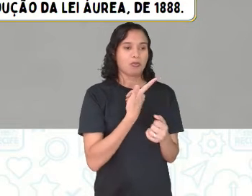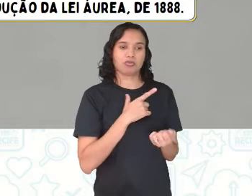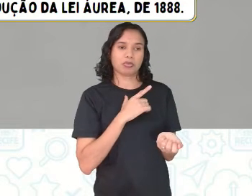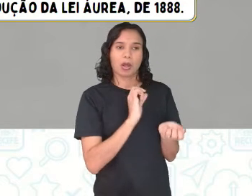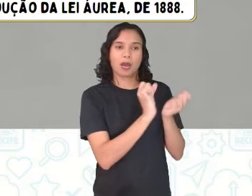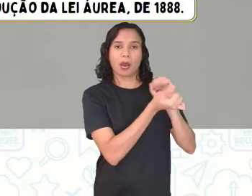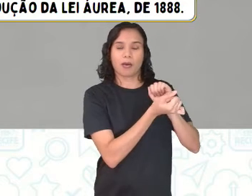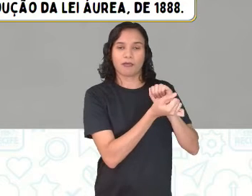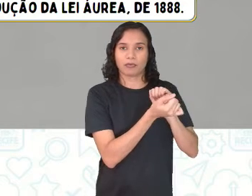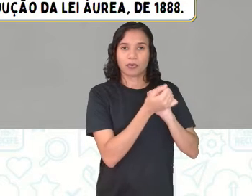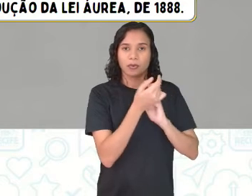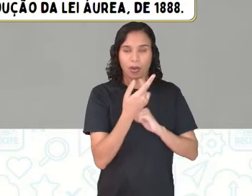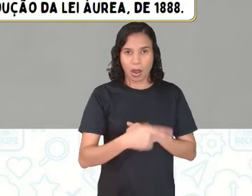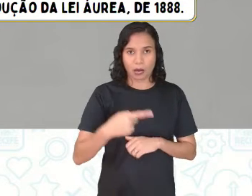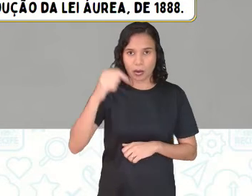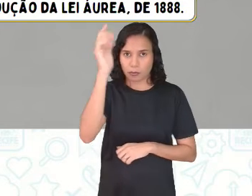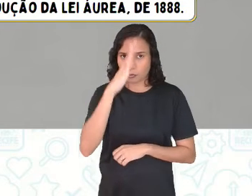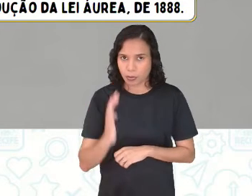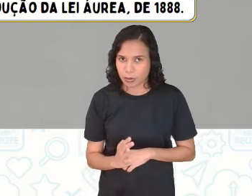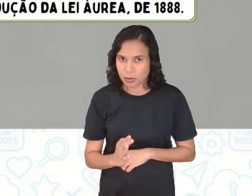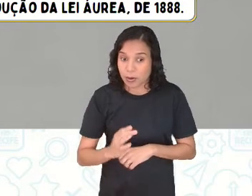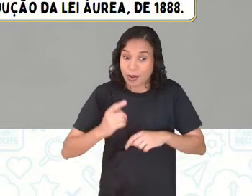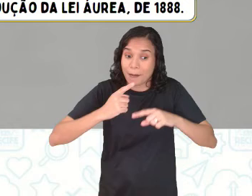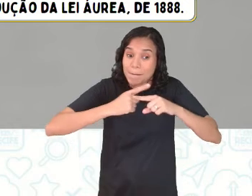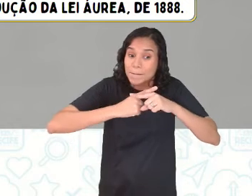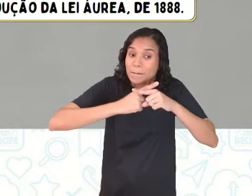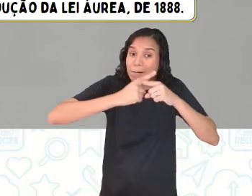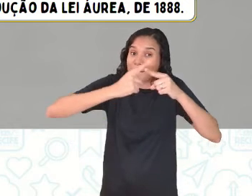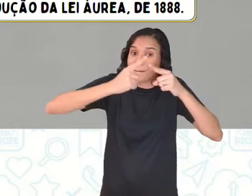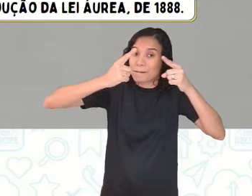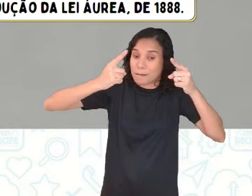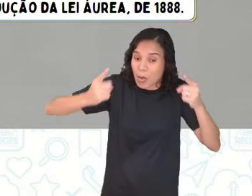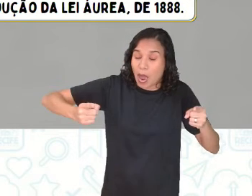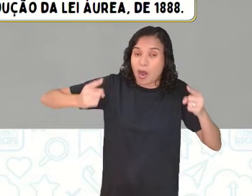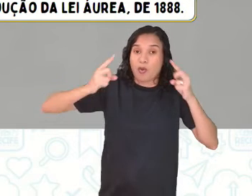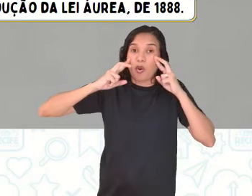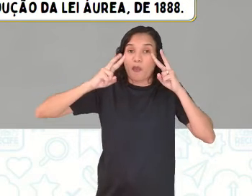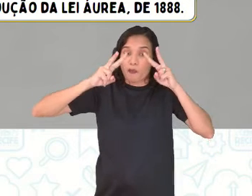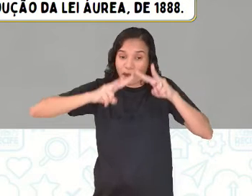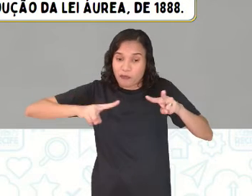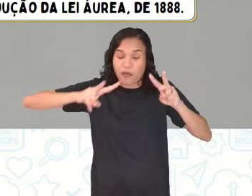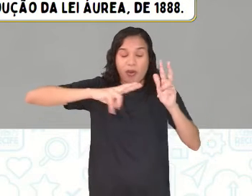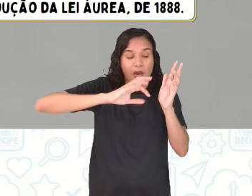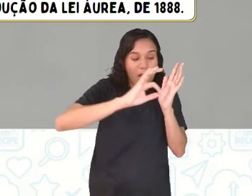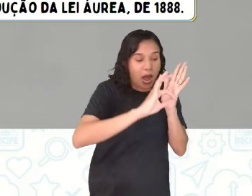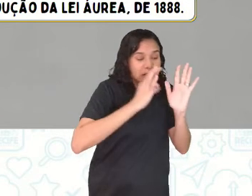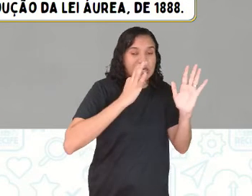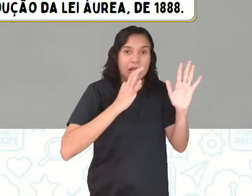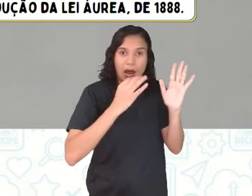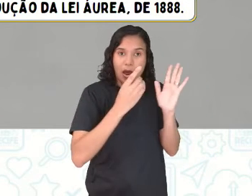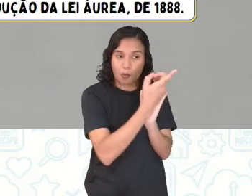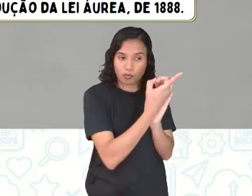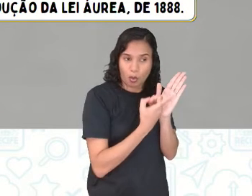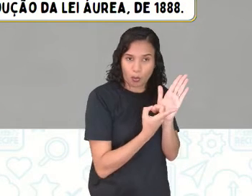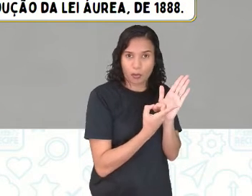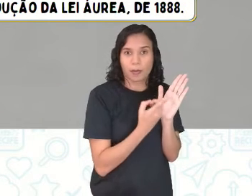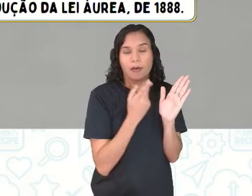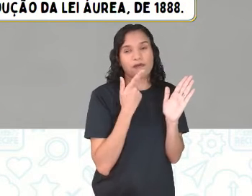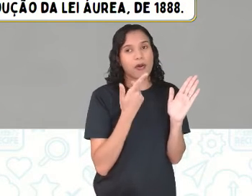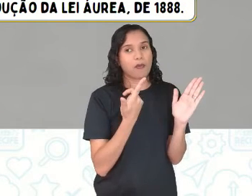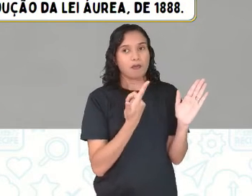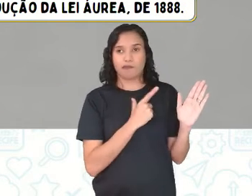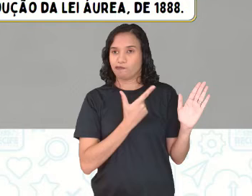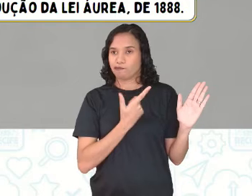escravidão no território brasileiro. Porém, quando você assina, né, um documento ali dizendo que não